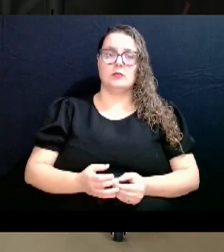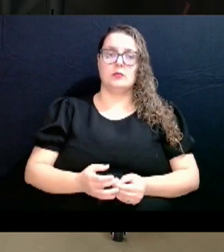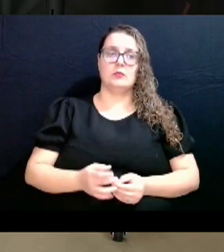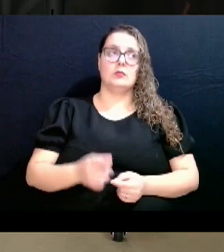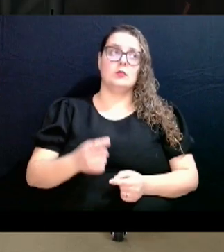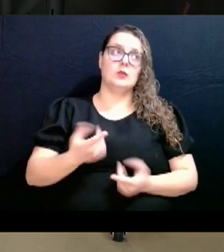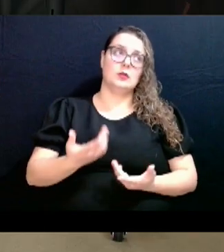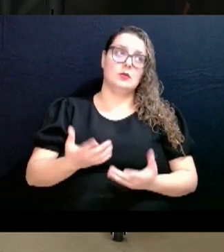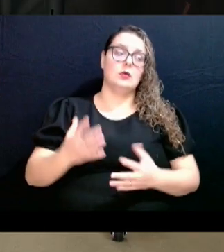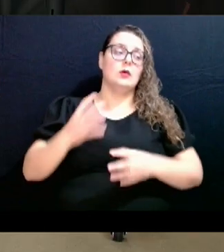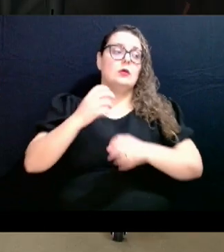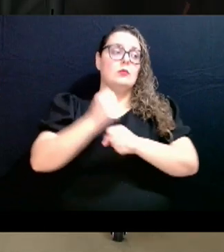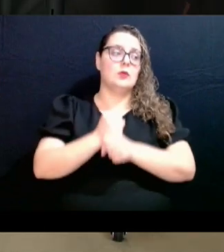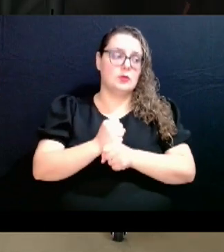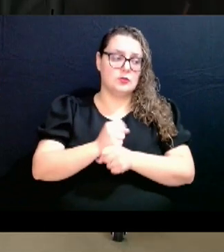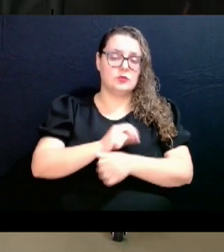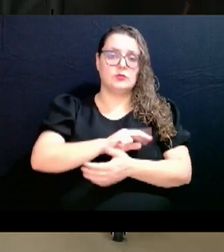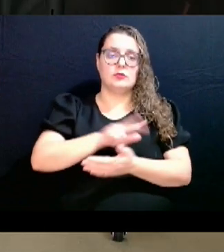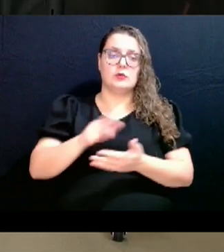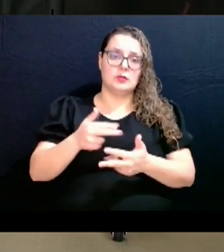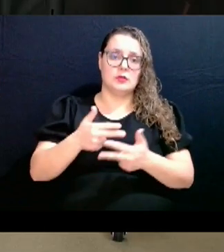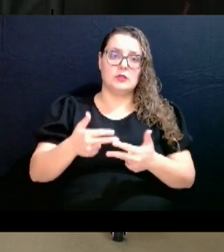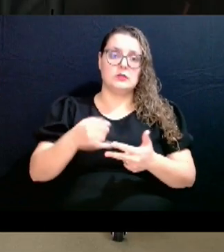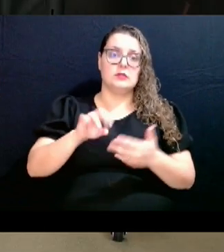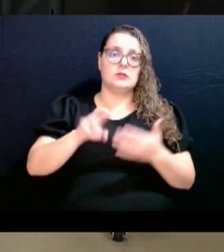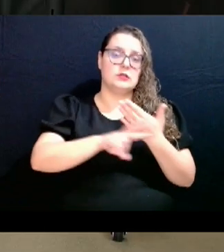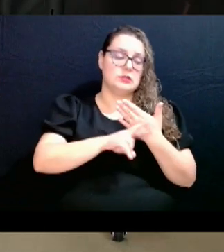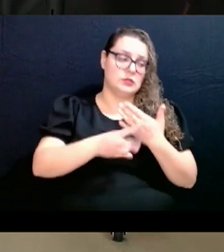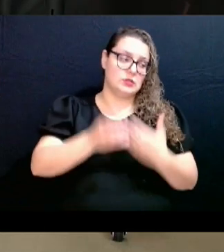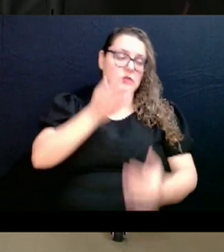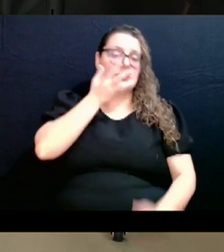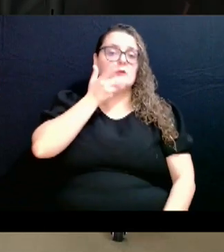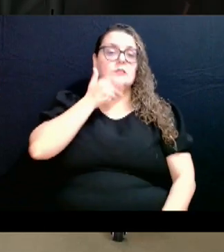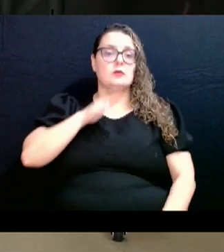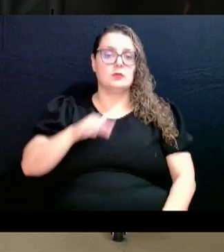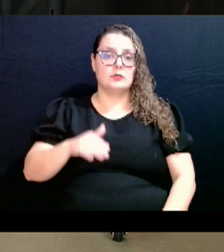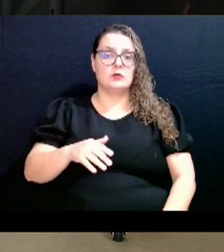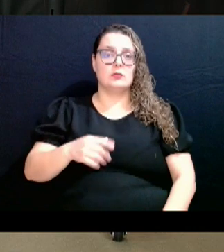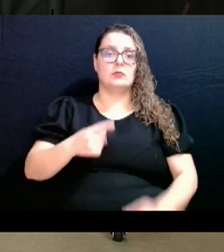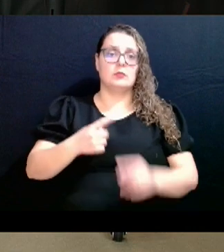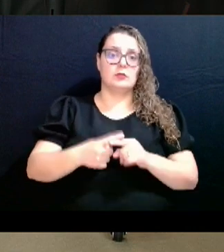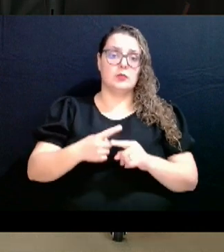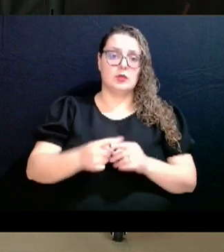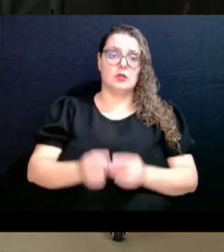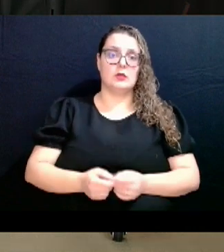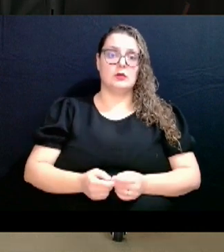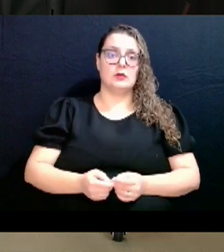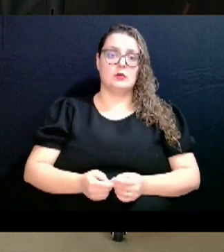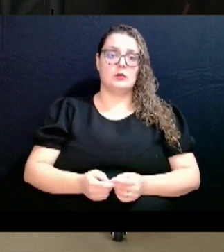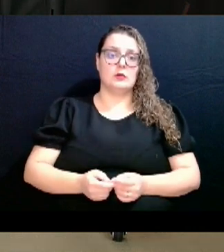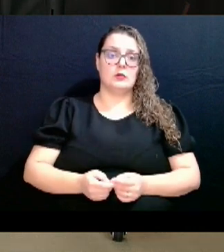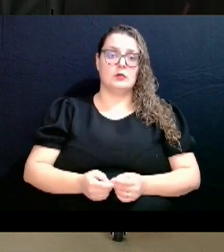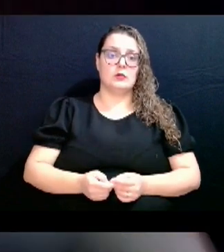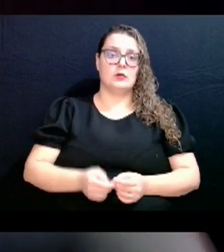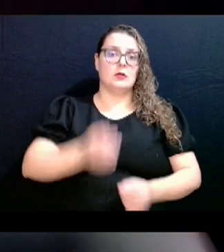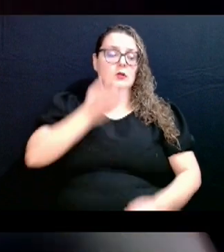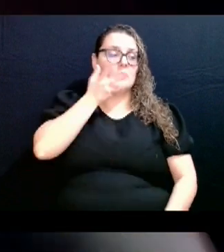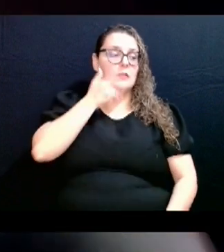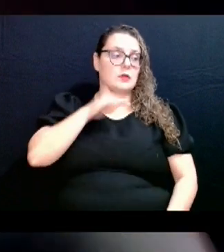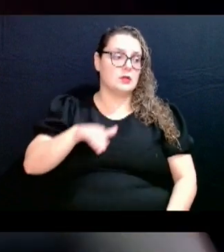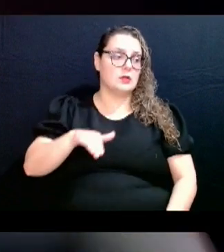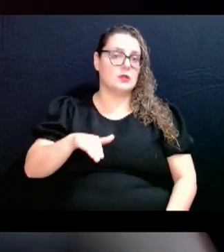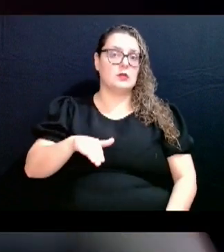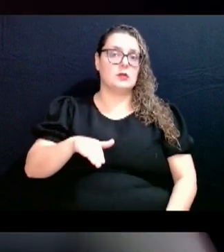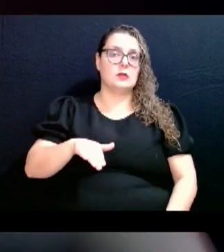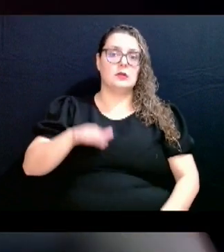Porque, assim, se tiver consequências para a criança, porque pensa numa situação, assim, da criança, de repente, passar mal,